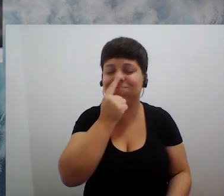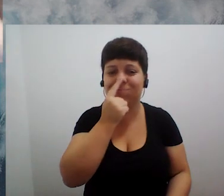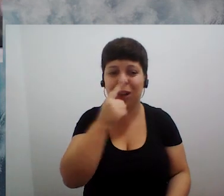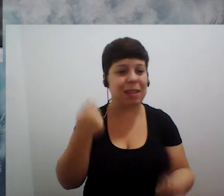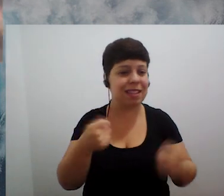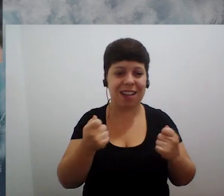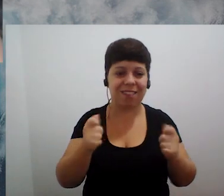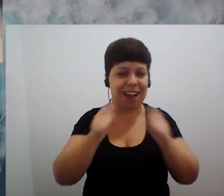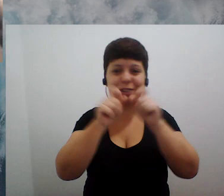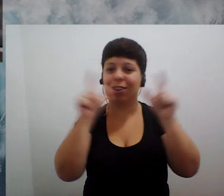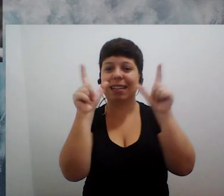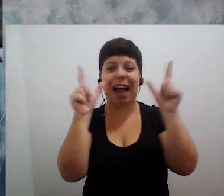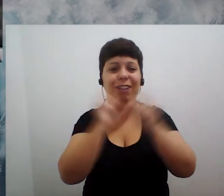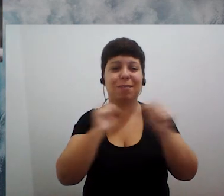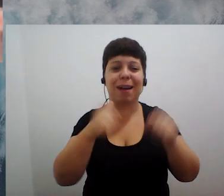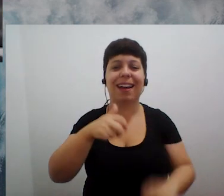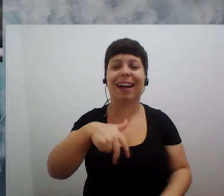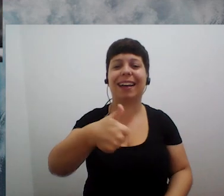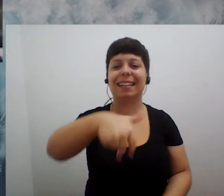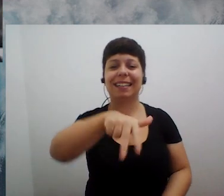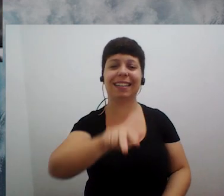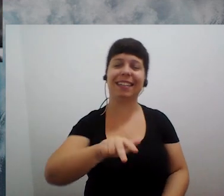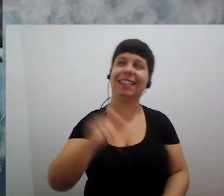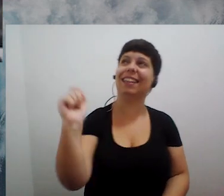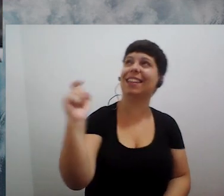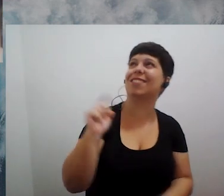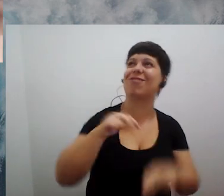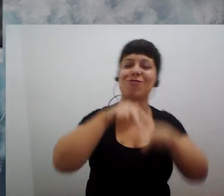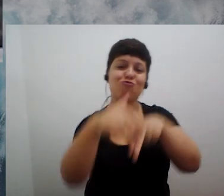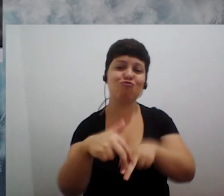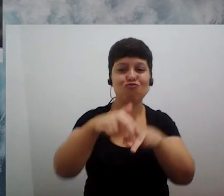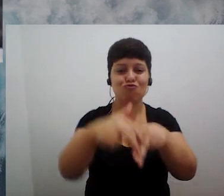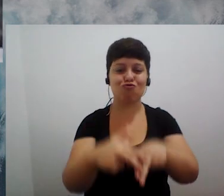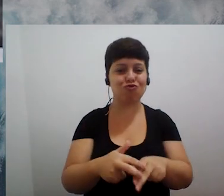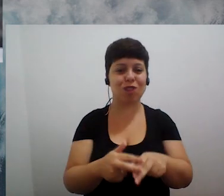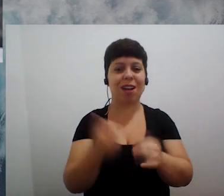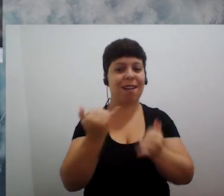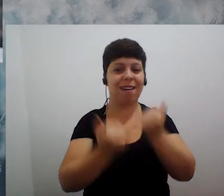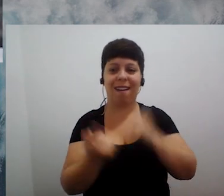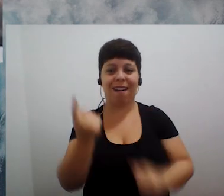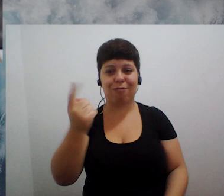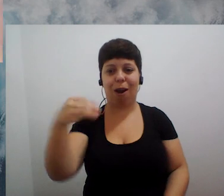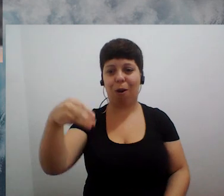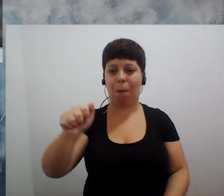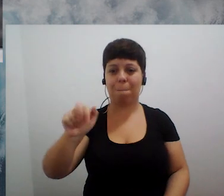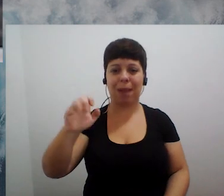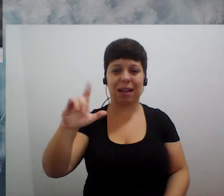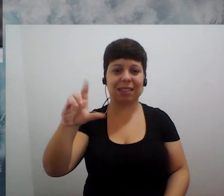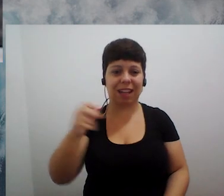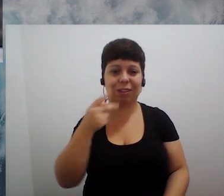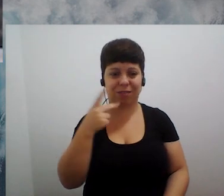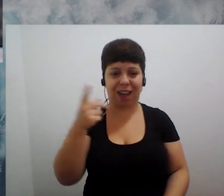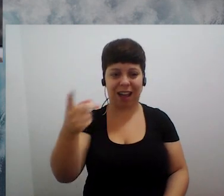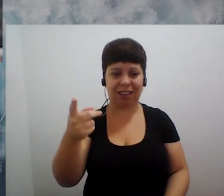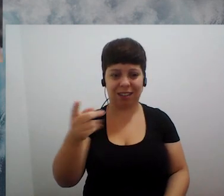mar, né? A gente deveria acordar de manhã, já ir tomar o nosso solzinho, já pegar uma ondazinha. Igual o Marcelo fala,